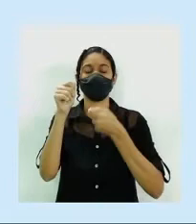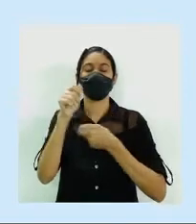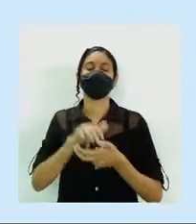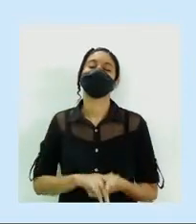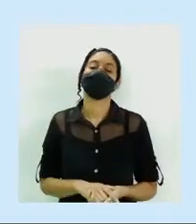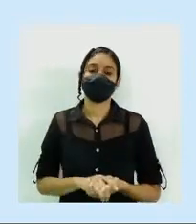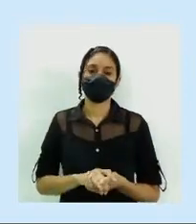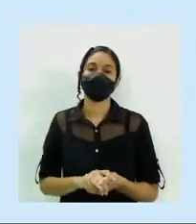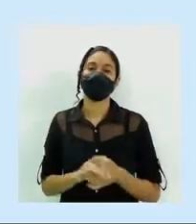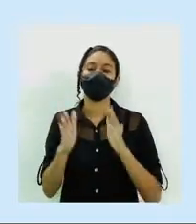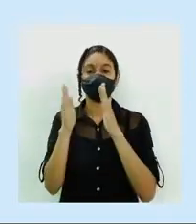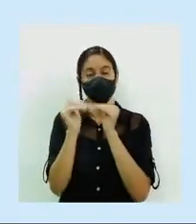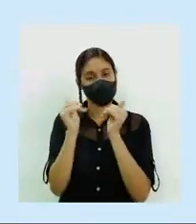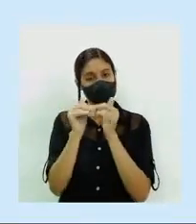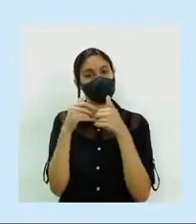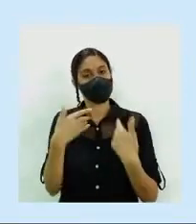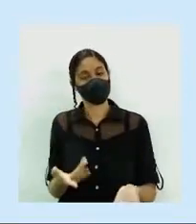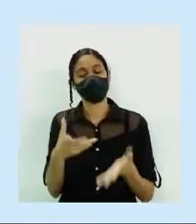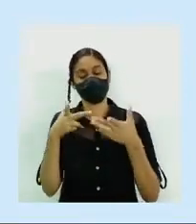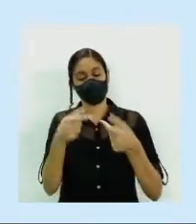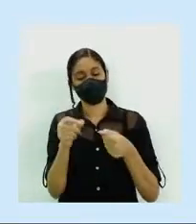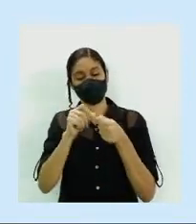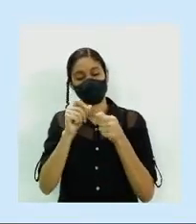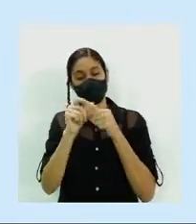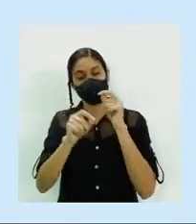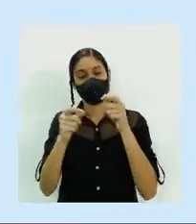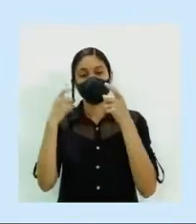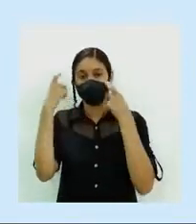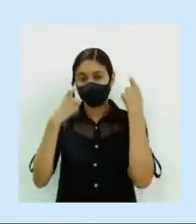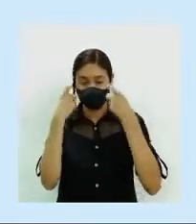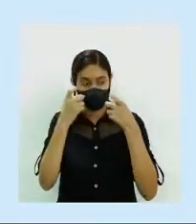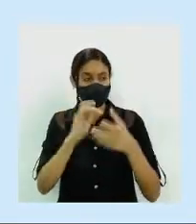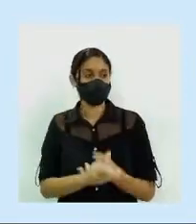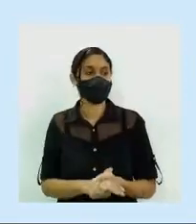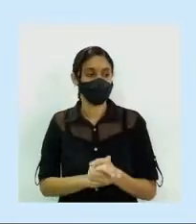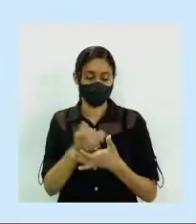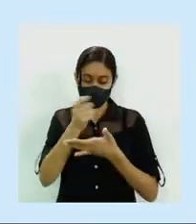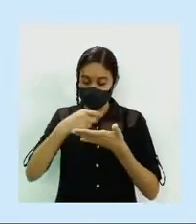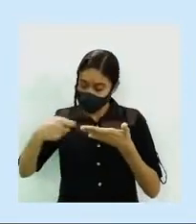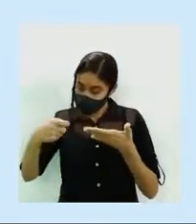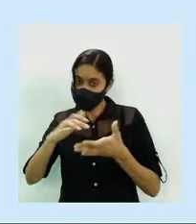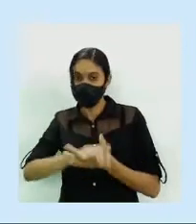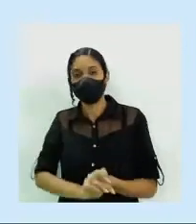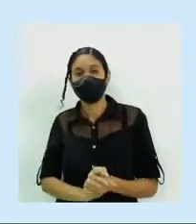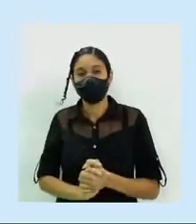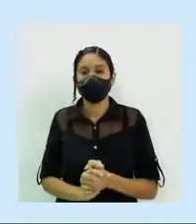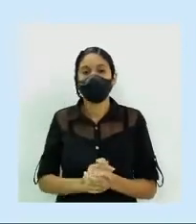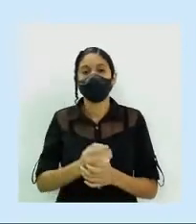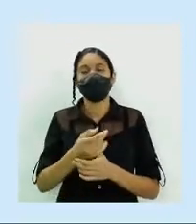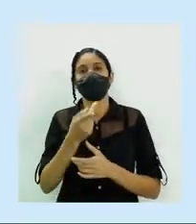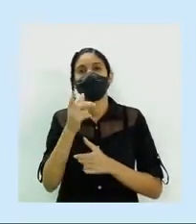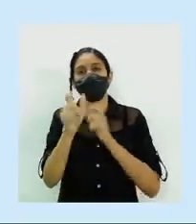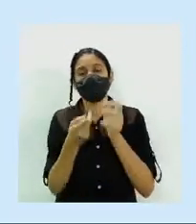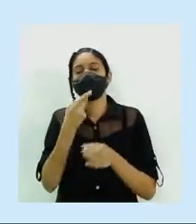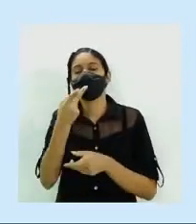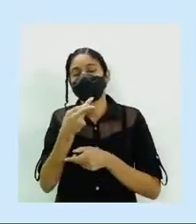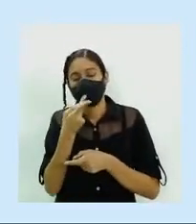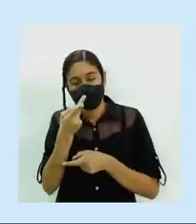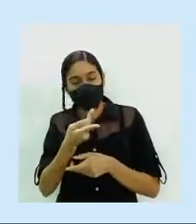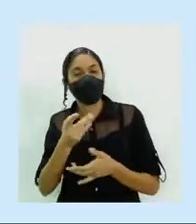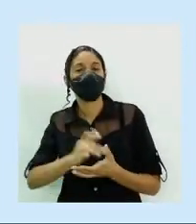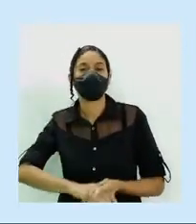reivindicações. E tudo isso é feito com a preocupação com a escrita, com a pronúncia. Então a gente tem que